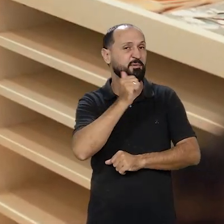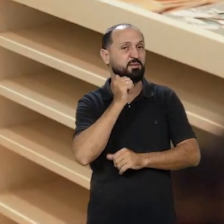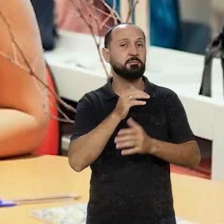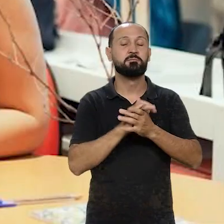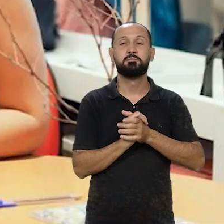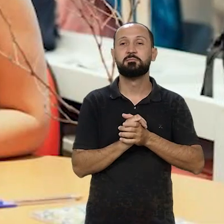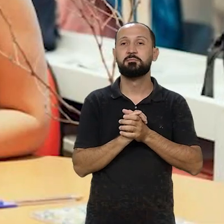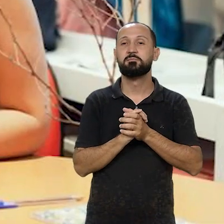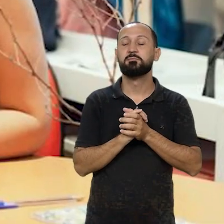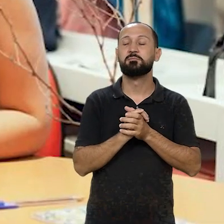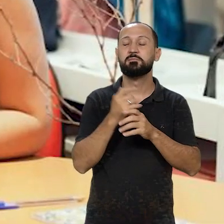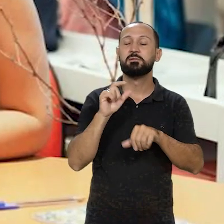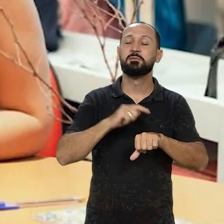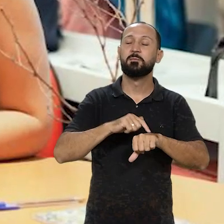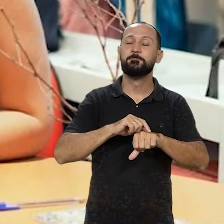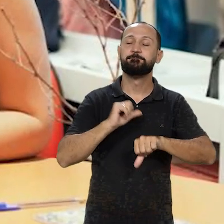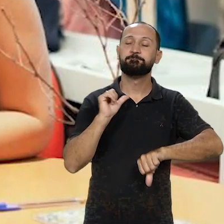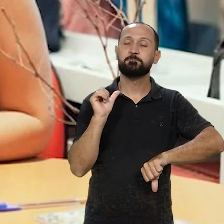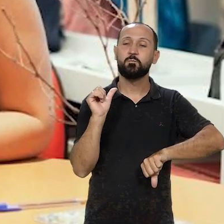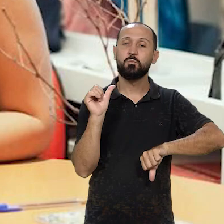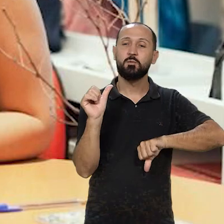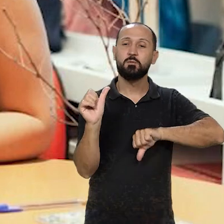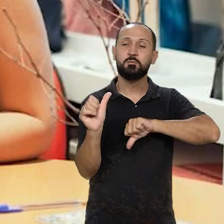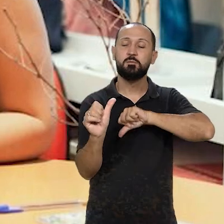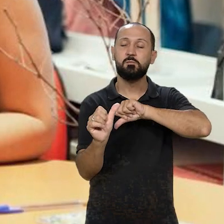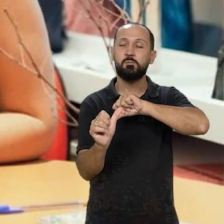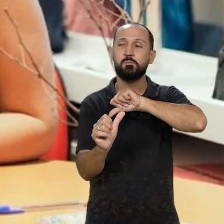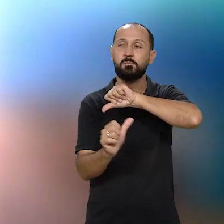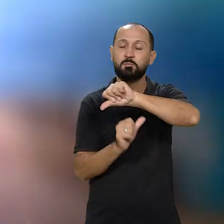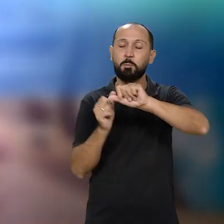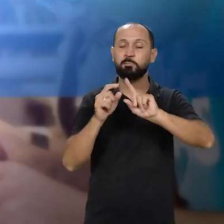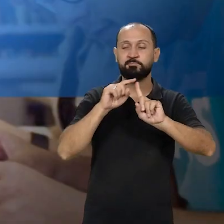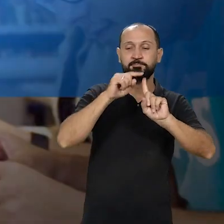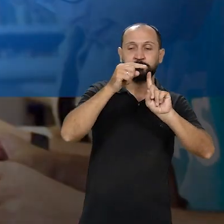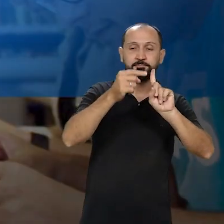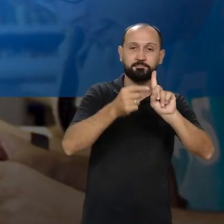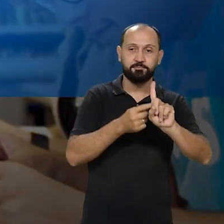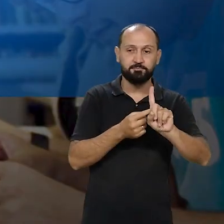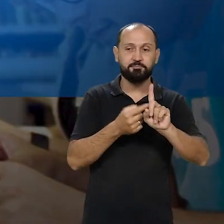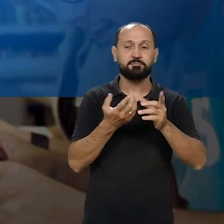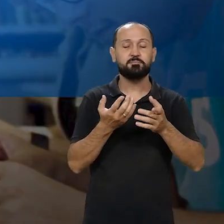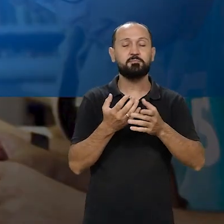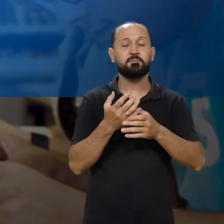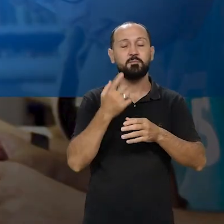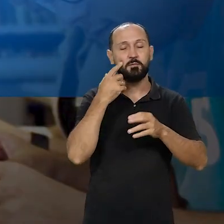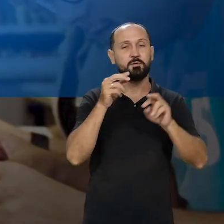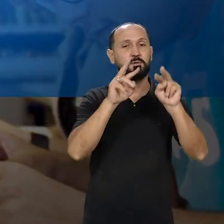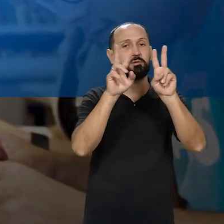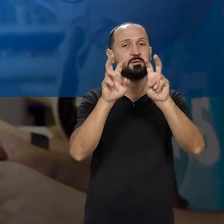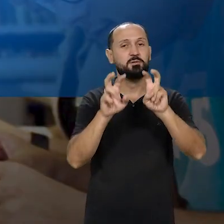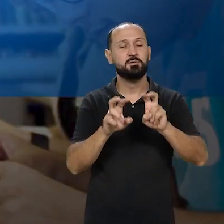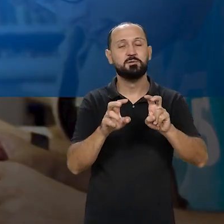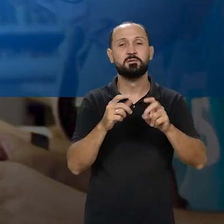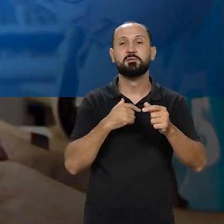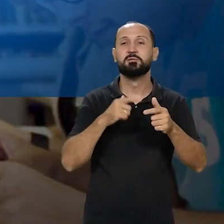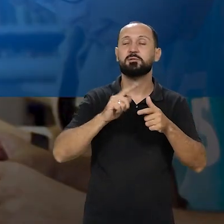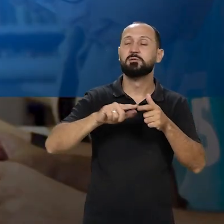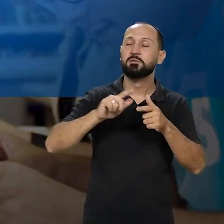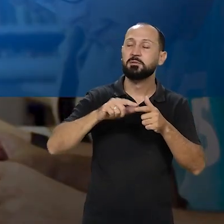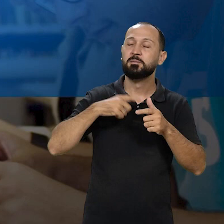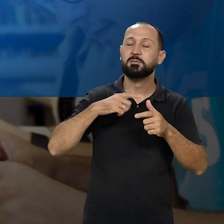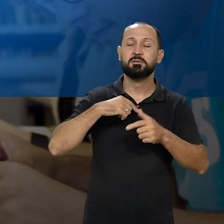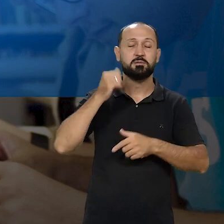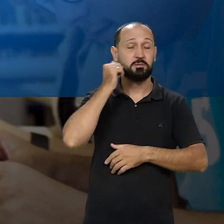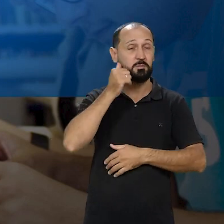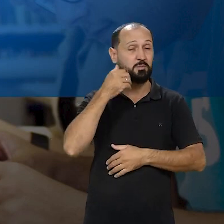né? Dessa passagem da maternidade, etc. Então, são questões das dores e delícias de ser